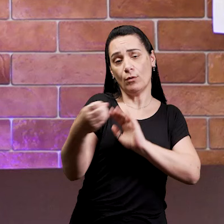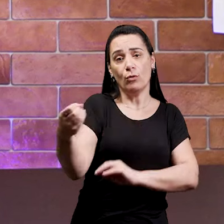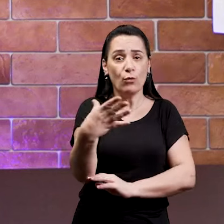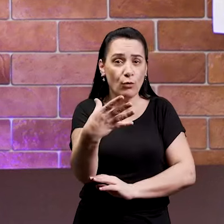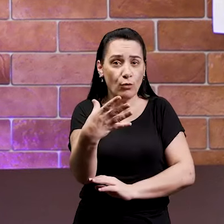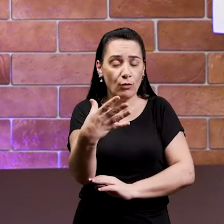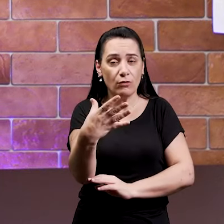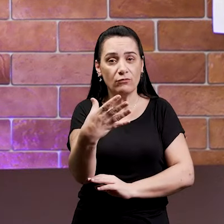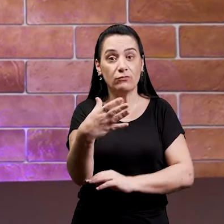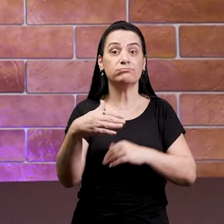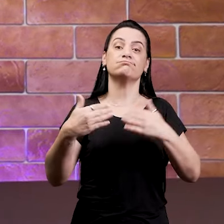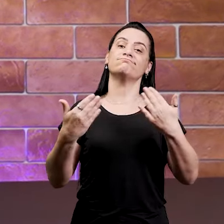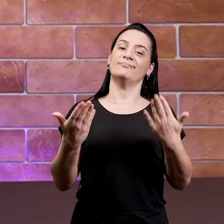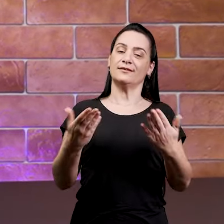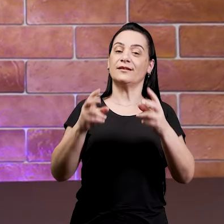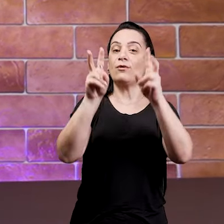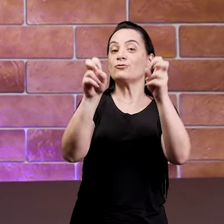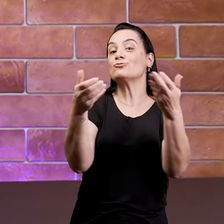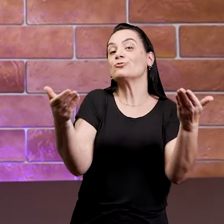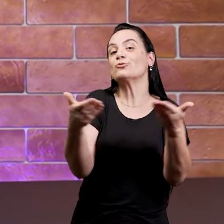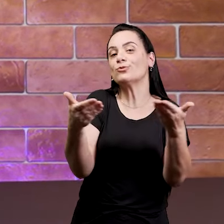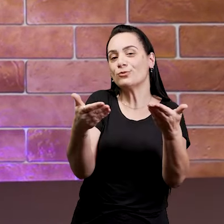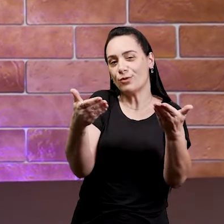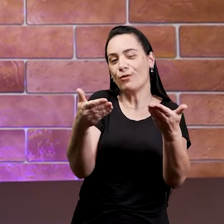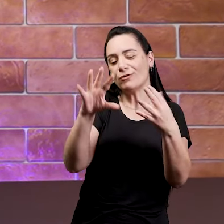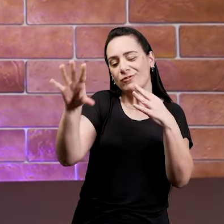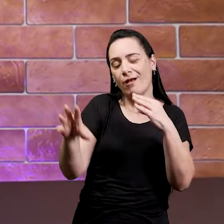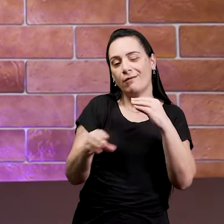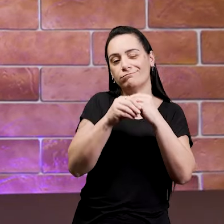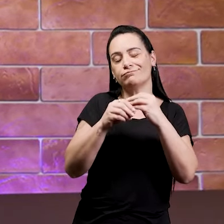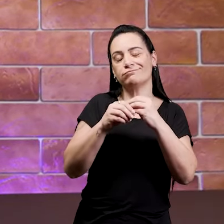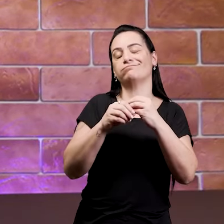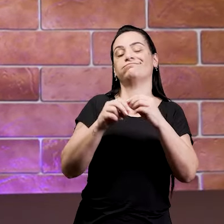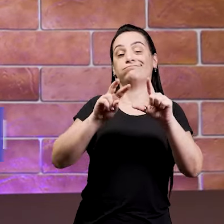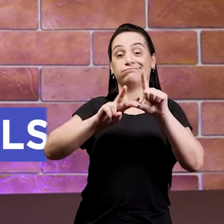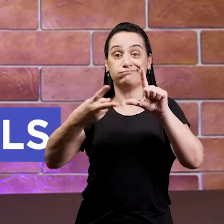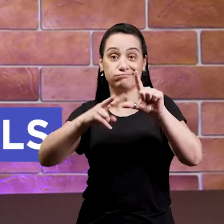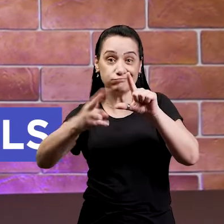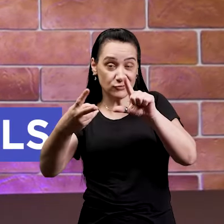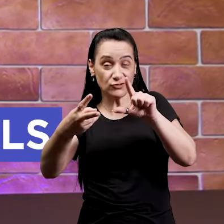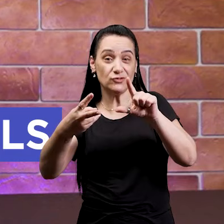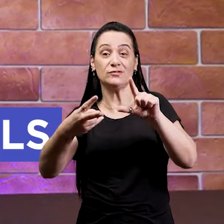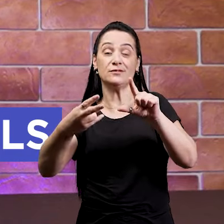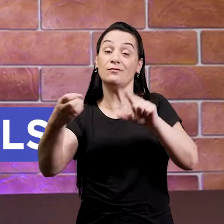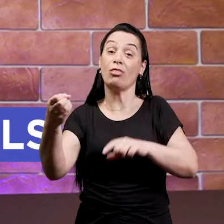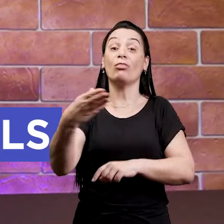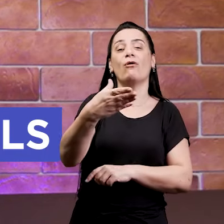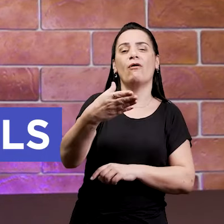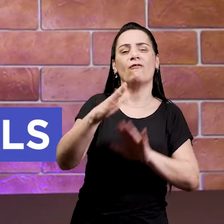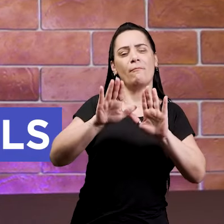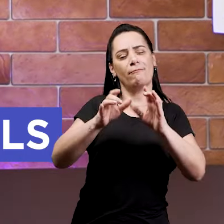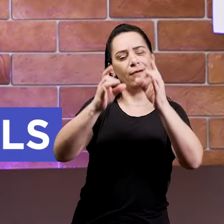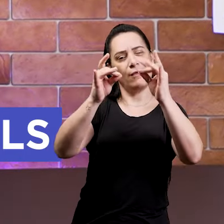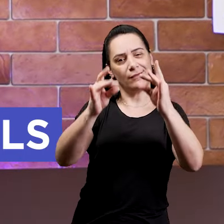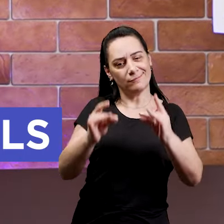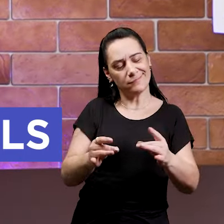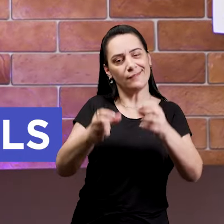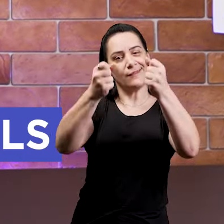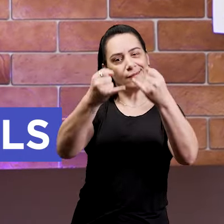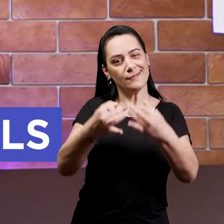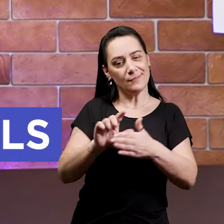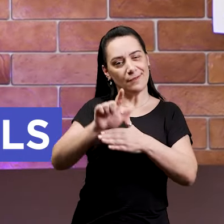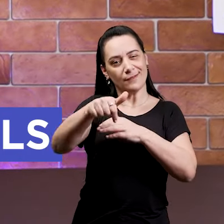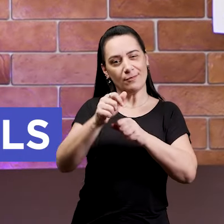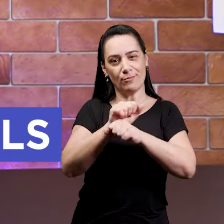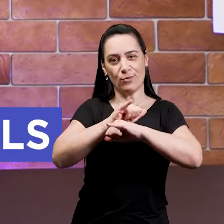atendam neste novo modelo. E é aí que entra o nosso assunto do dia, o Microsoft Teams Essentials. Mas eu vou te